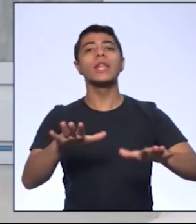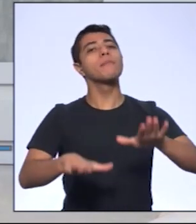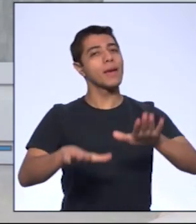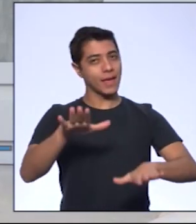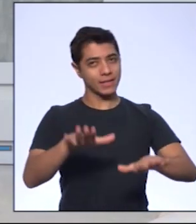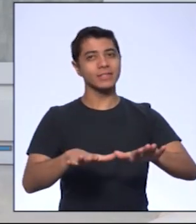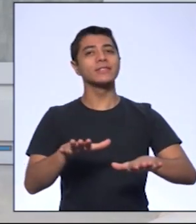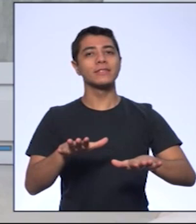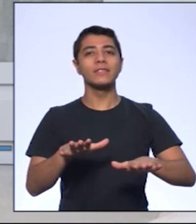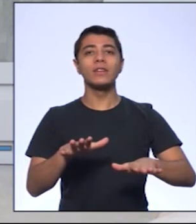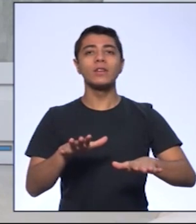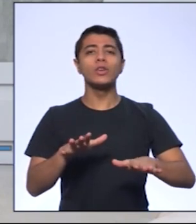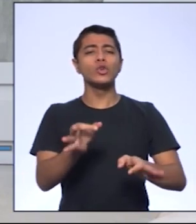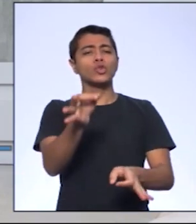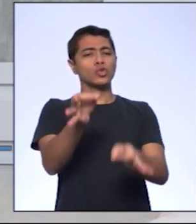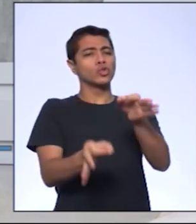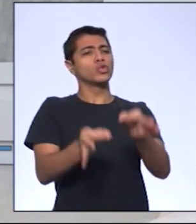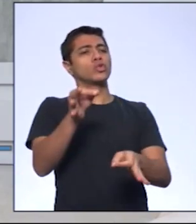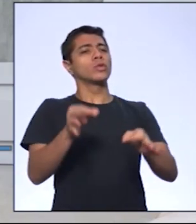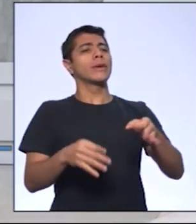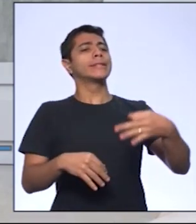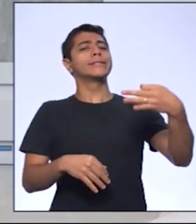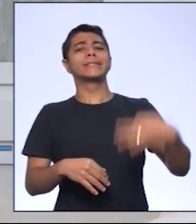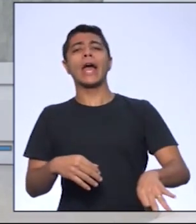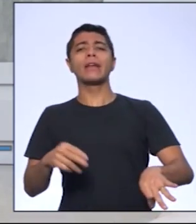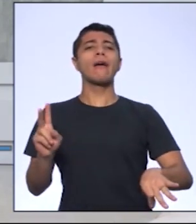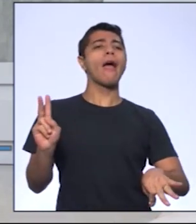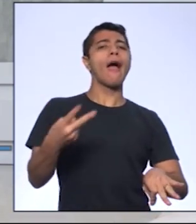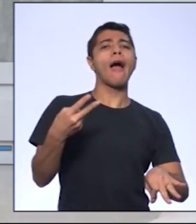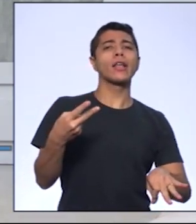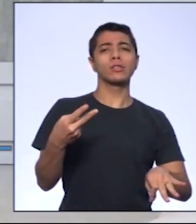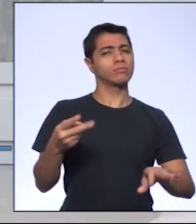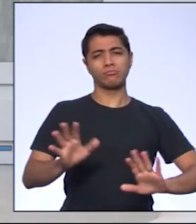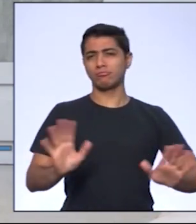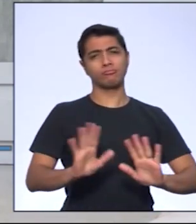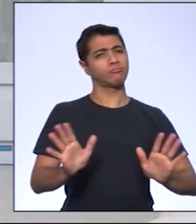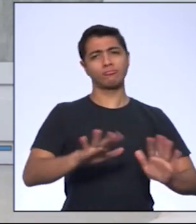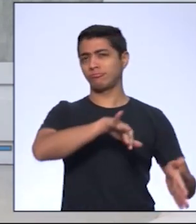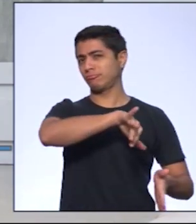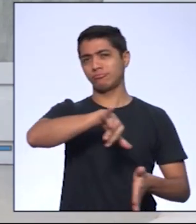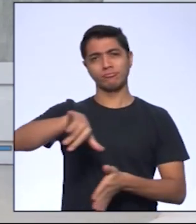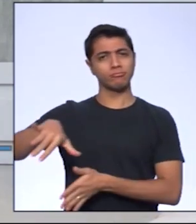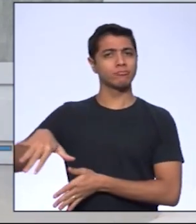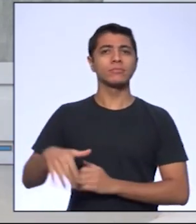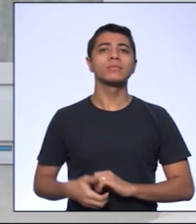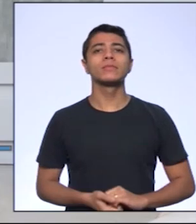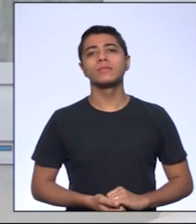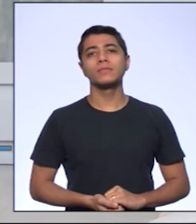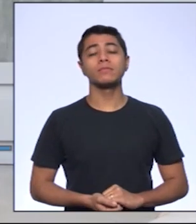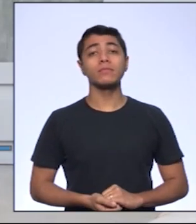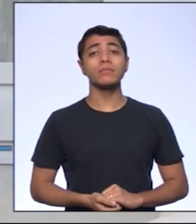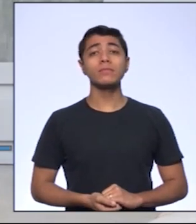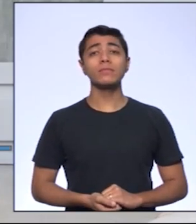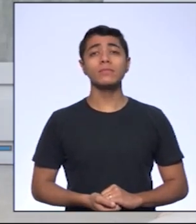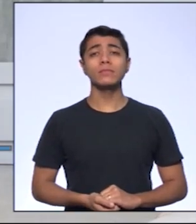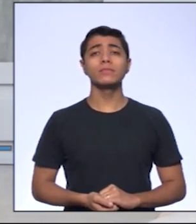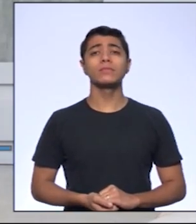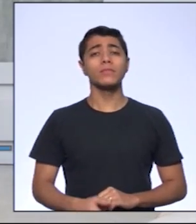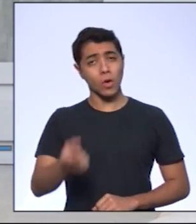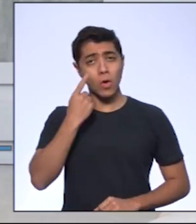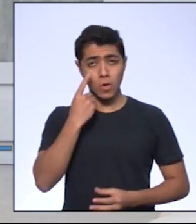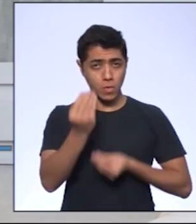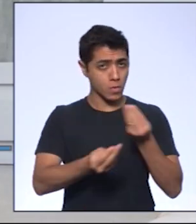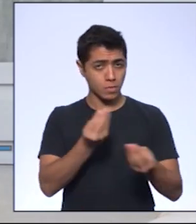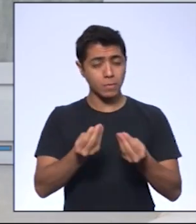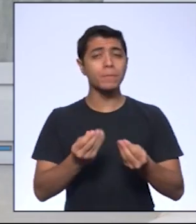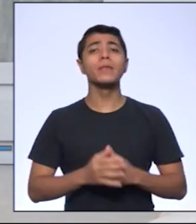pouco mais fácil. Quer ver como é que funciona? Bom, quais são as justificativas que hoje nós usamos para entender